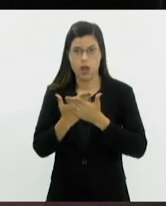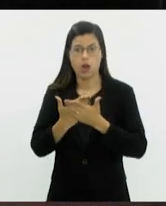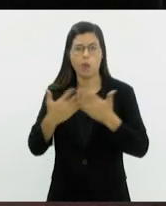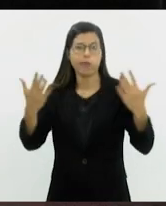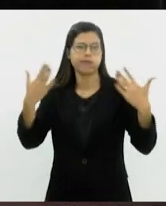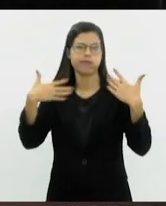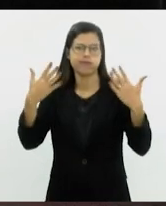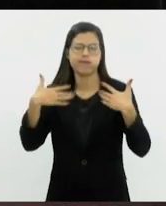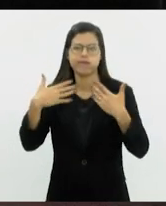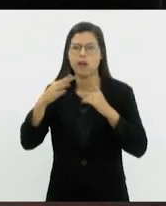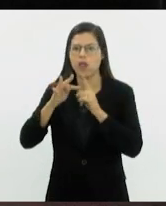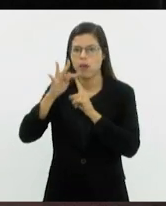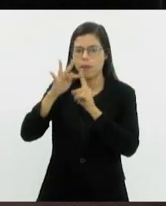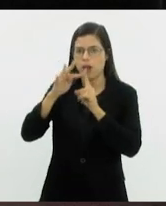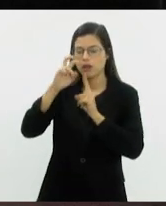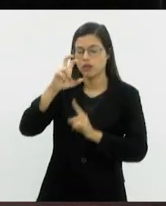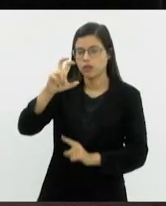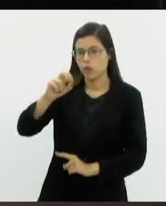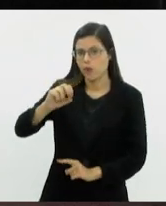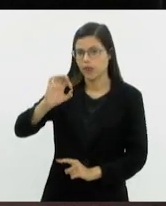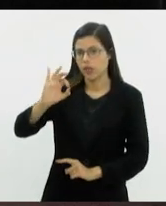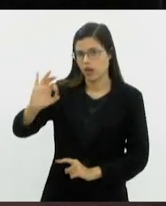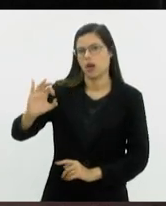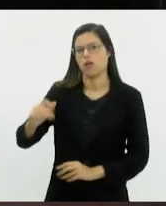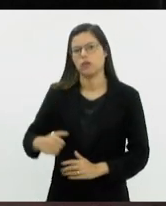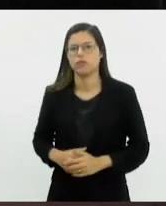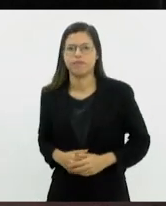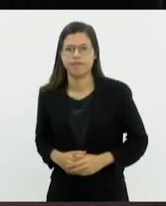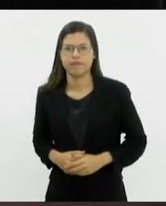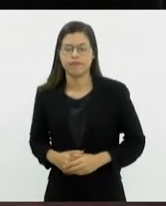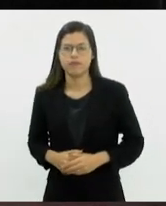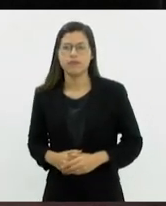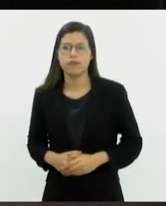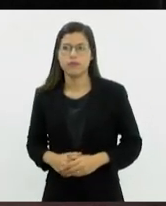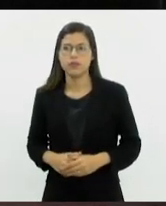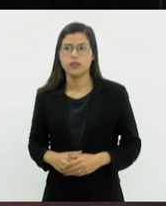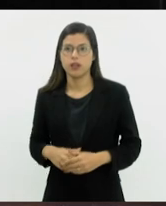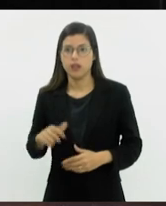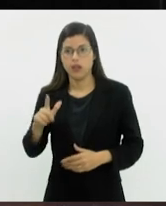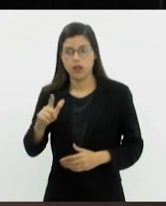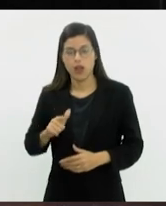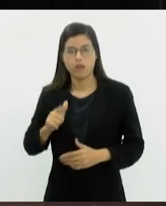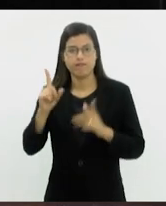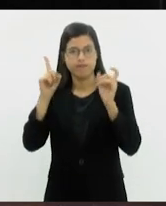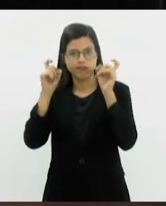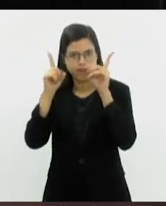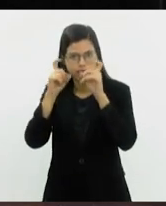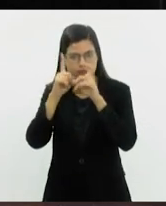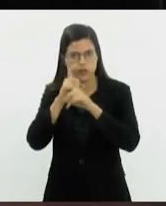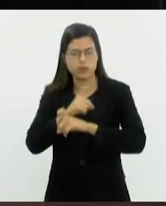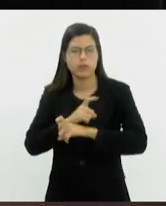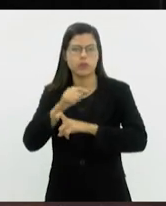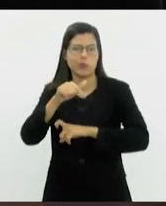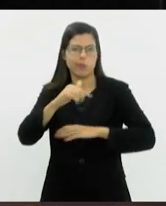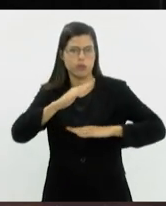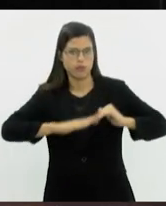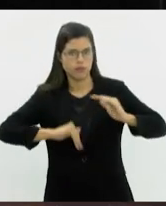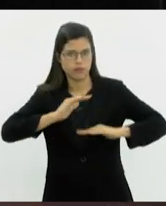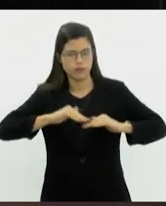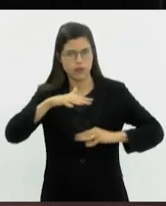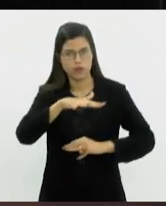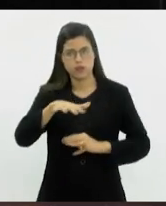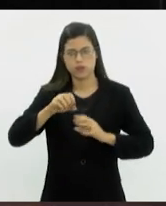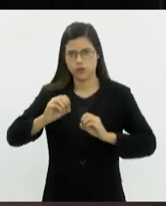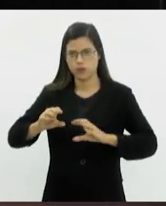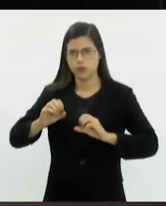ultrapassa 50 graus Celsius. Uma grande insalubridade para os profissionais de educação e